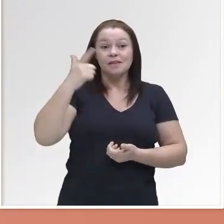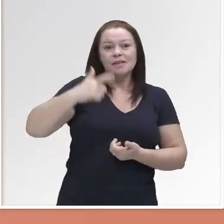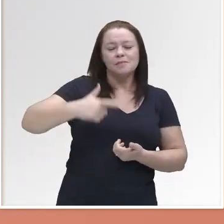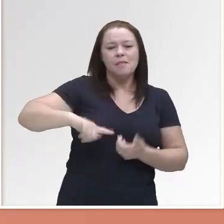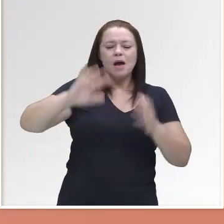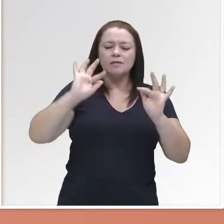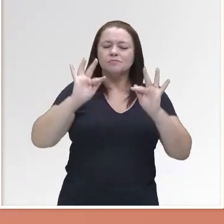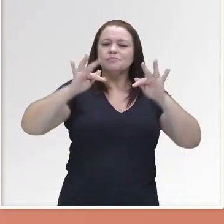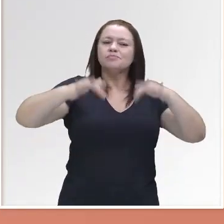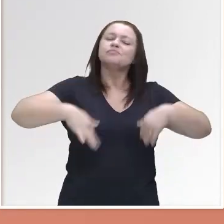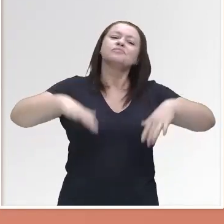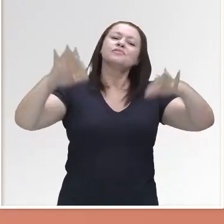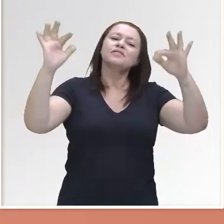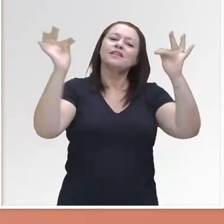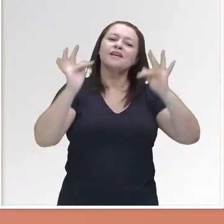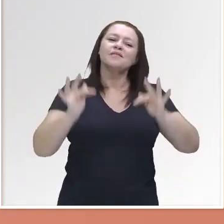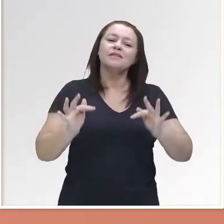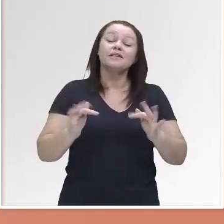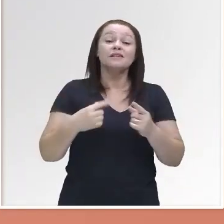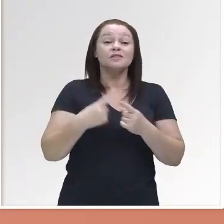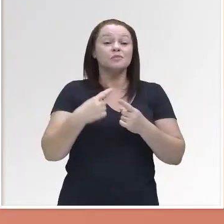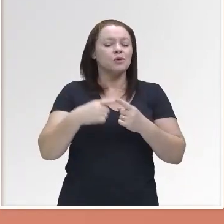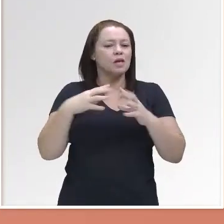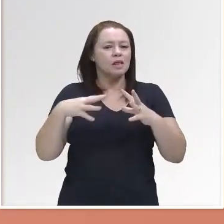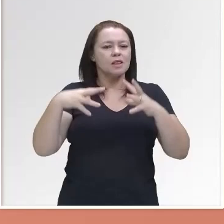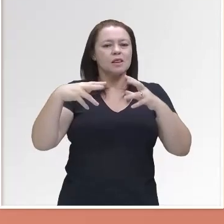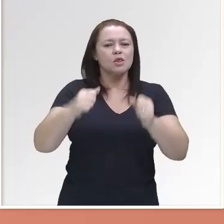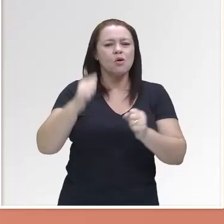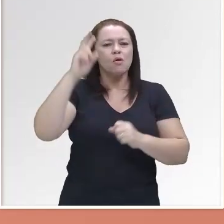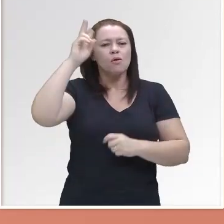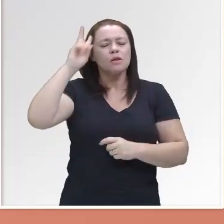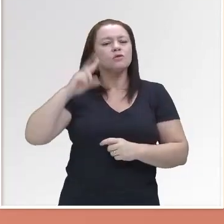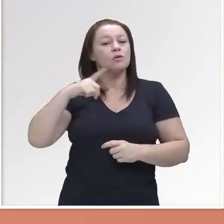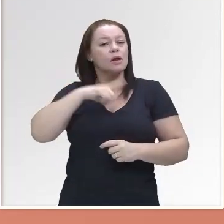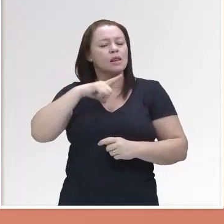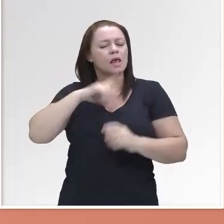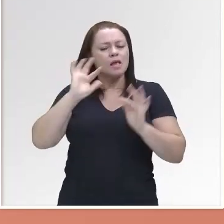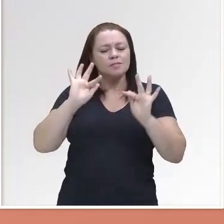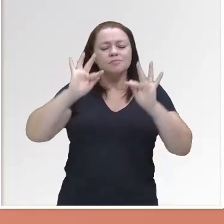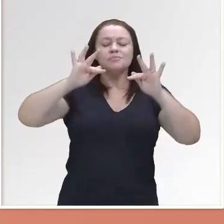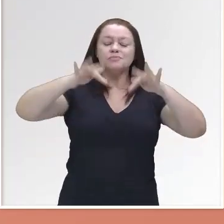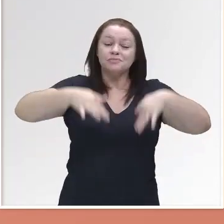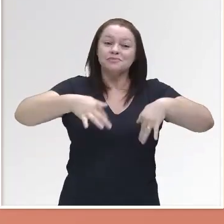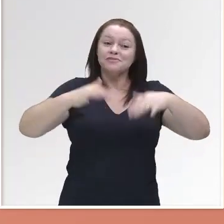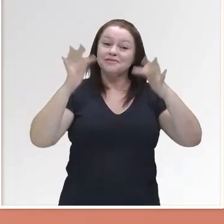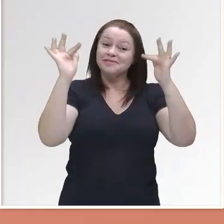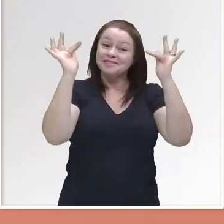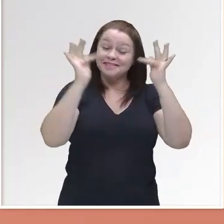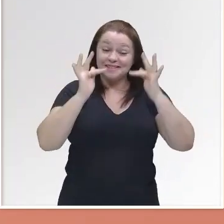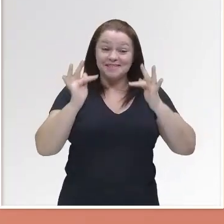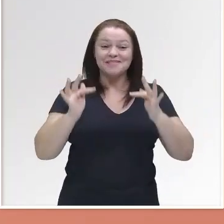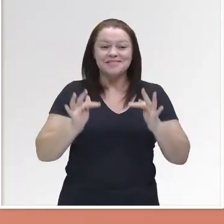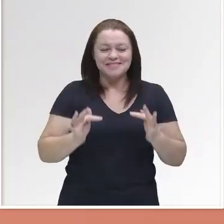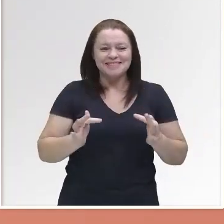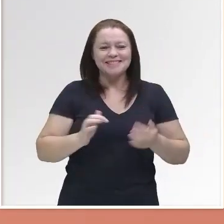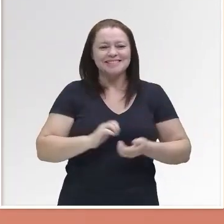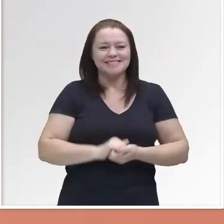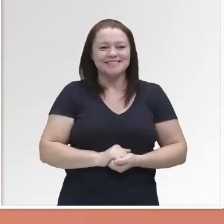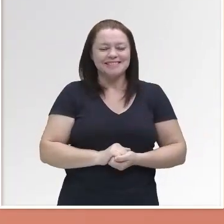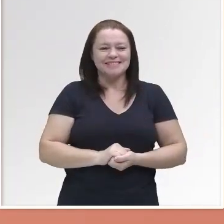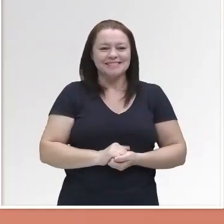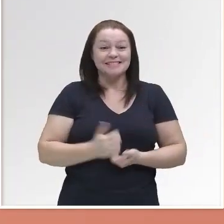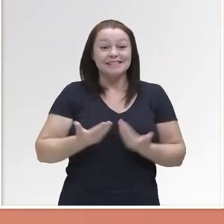porque todo conto de fada tem um final feliz. Agora eu quero saber mesmo